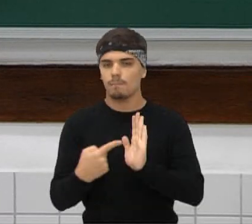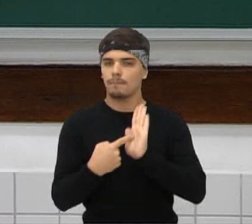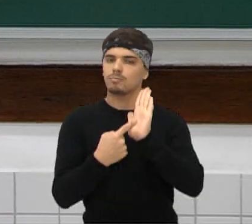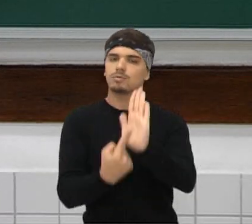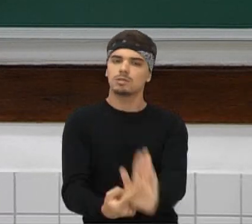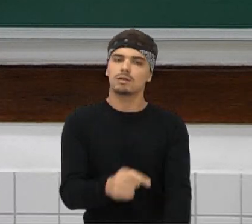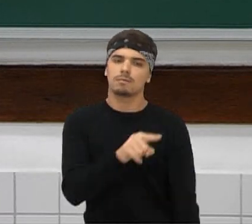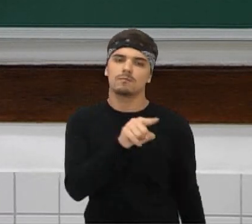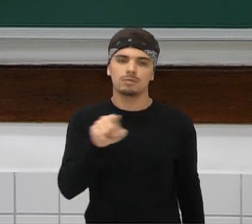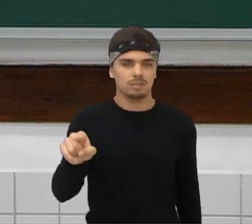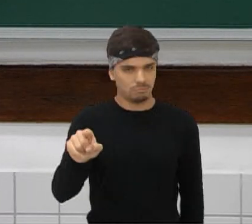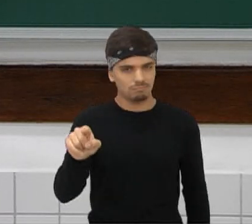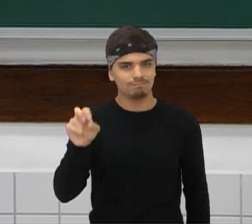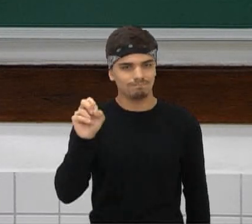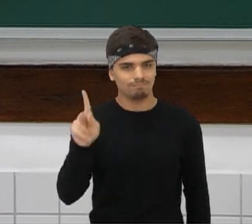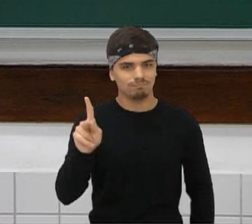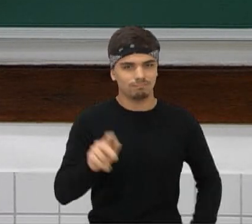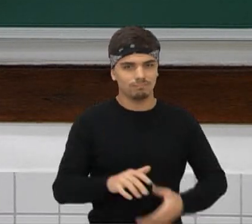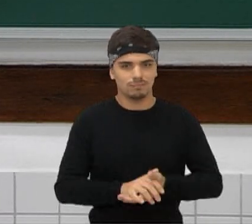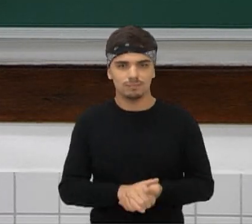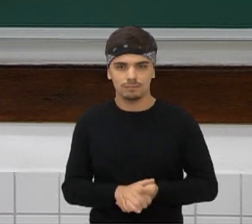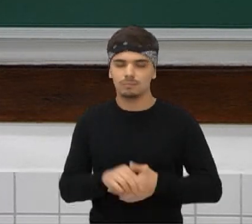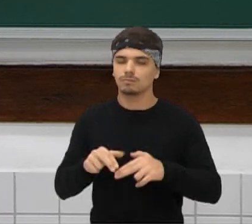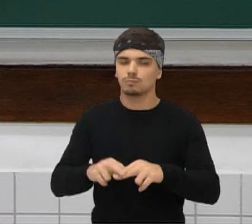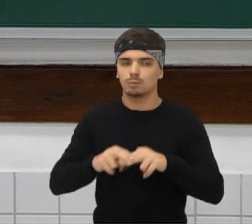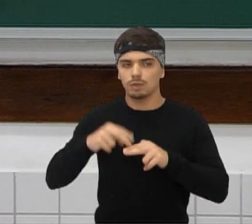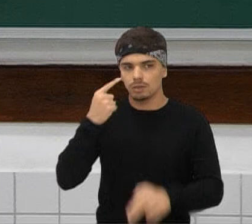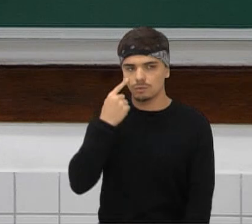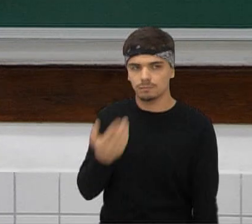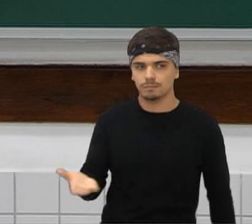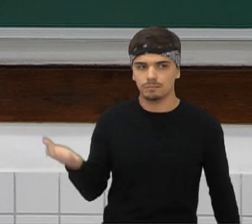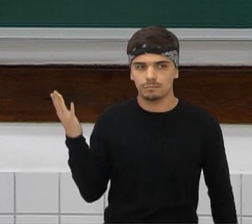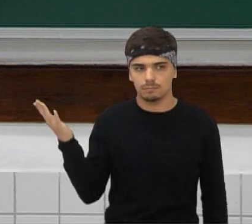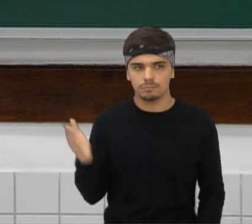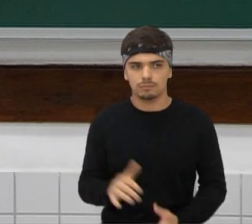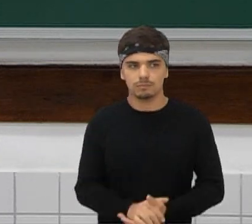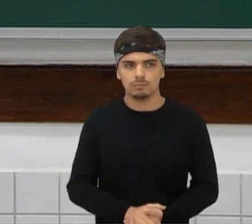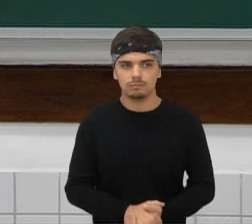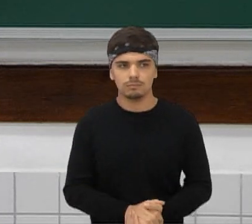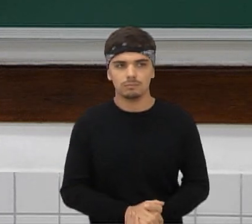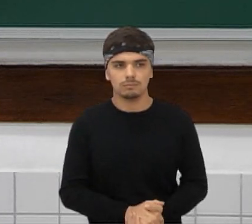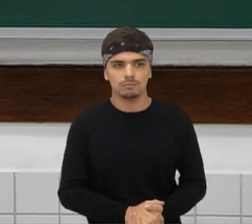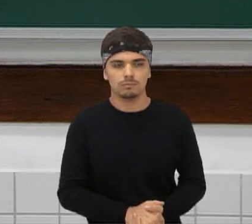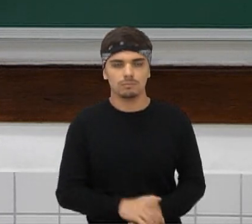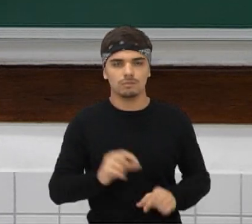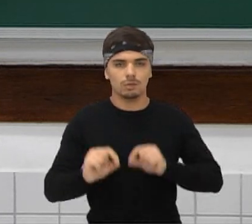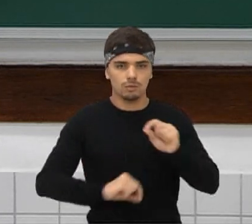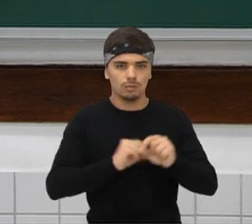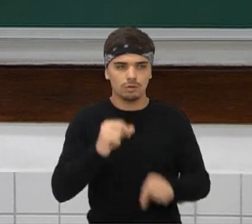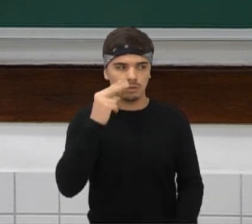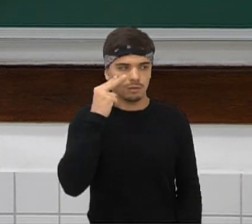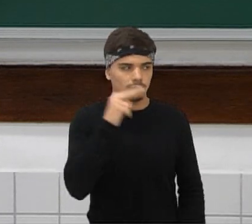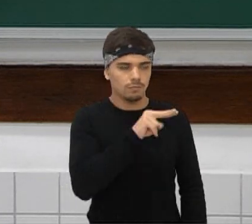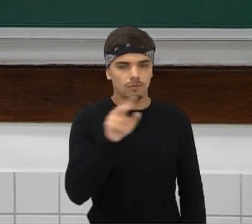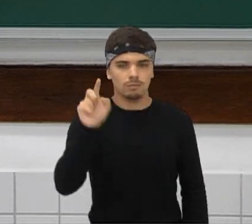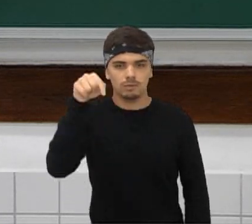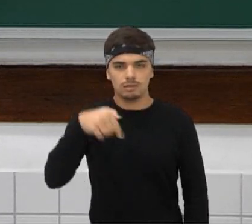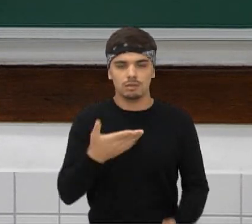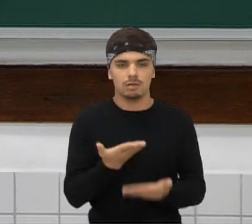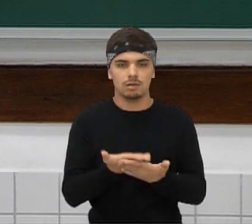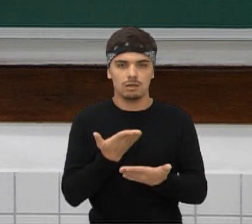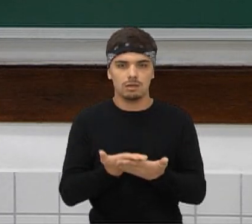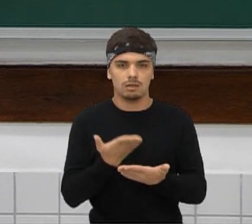para você. Tá bom, gente? Então, o que a gente viu nessa aula, né?